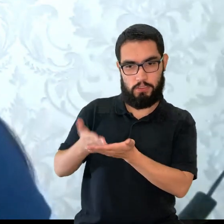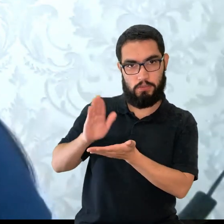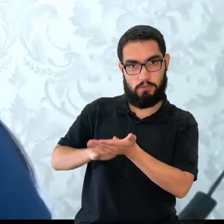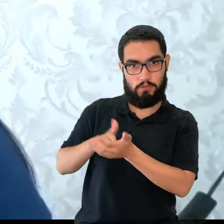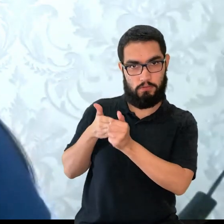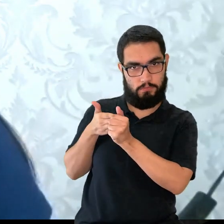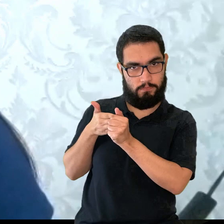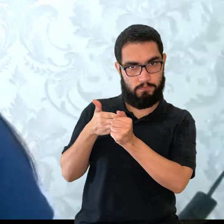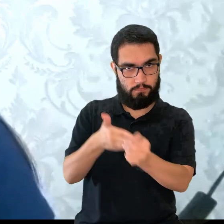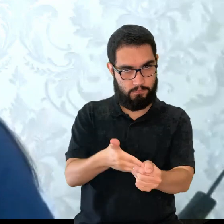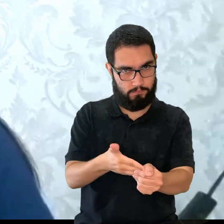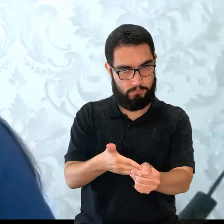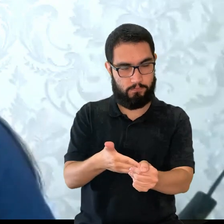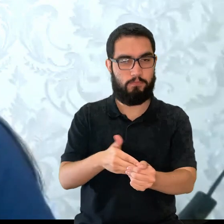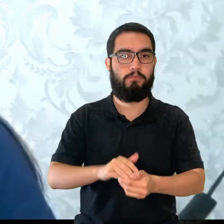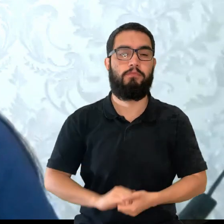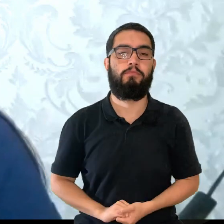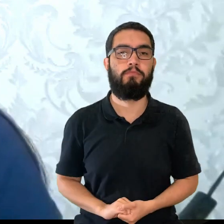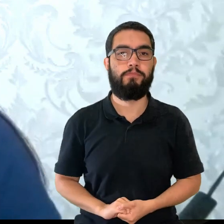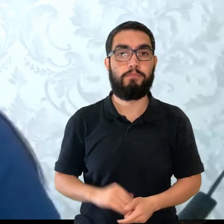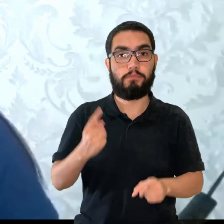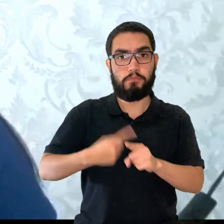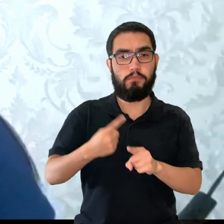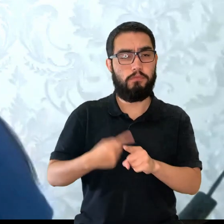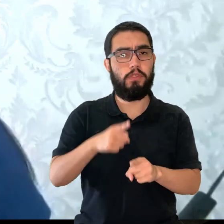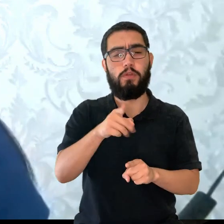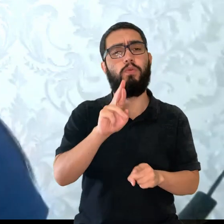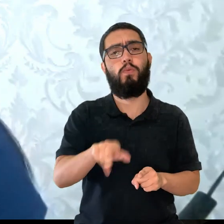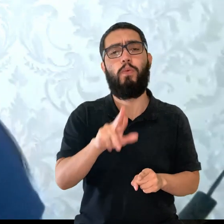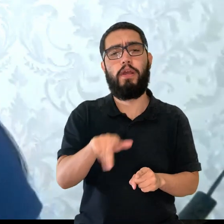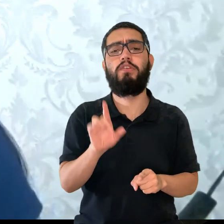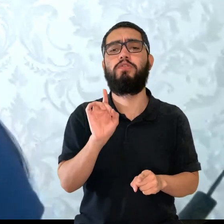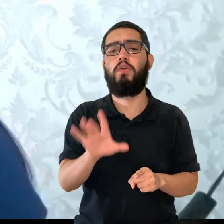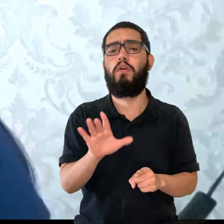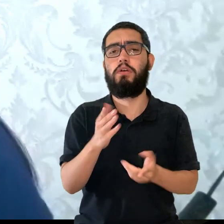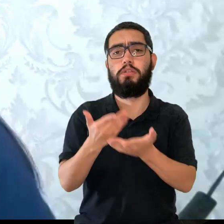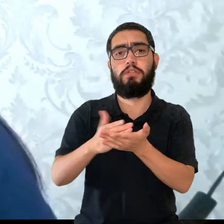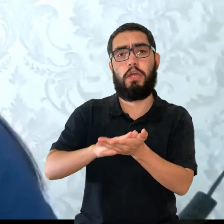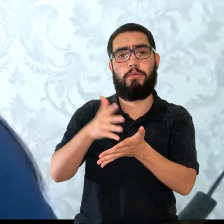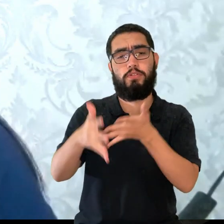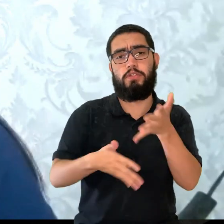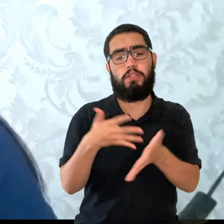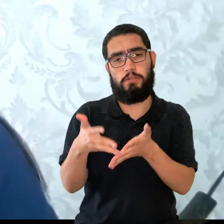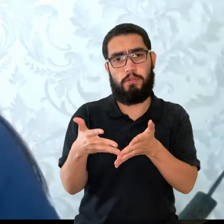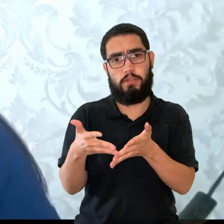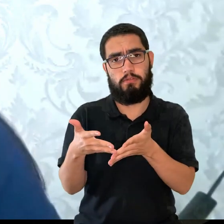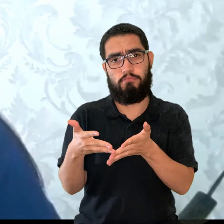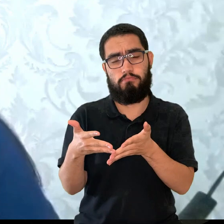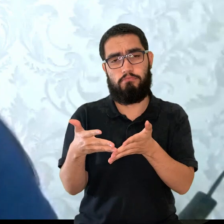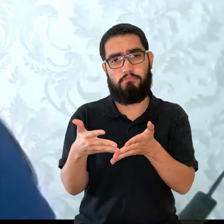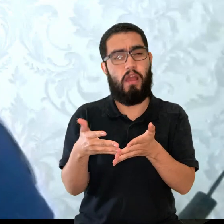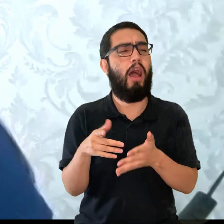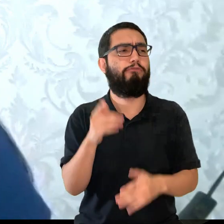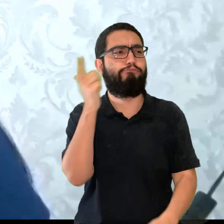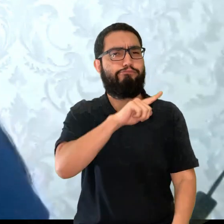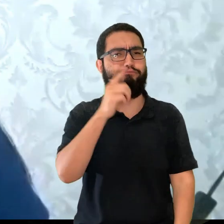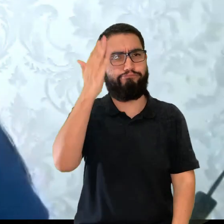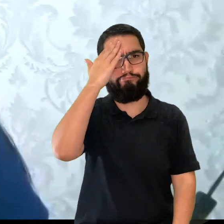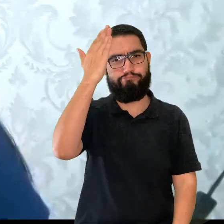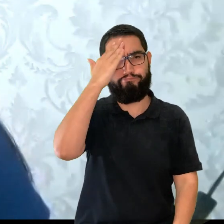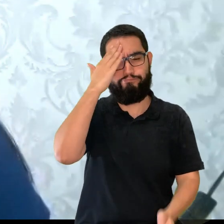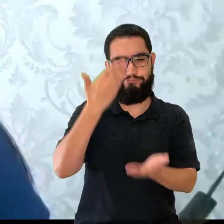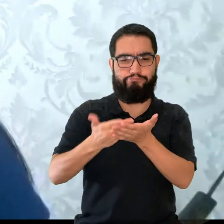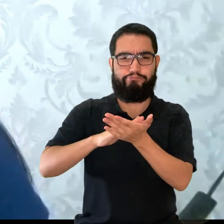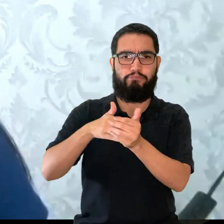chama guia intérprete. Porque não basta você ser intérprete de Libras para você ser um guia